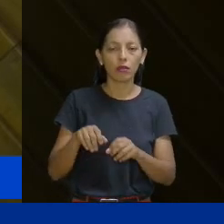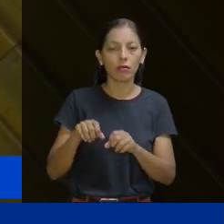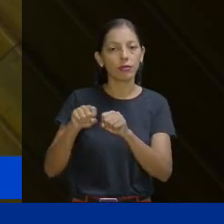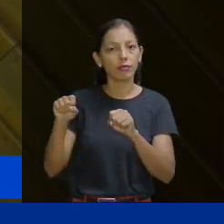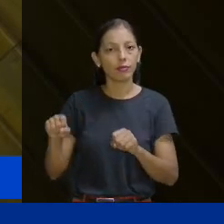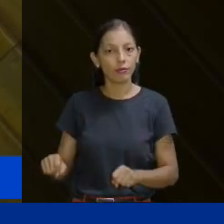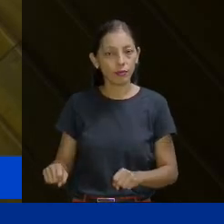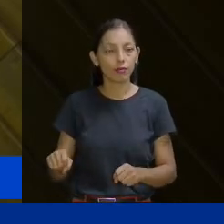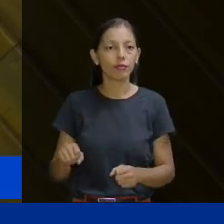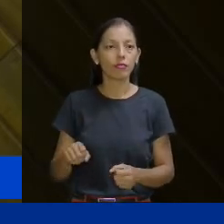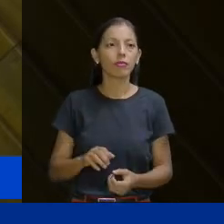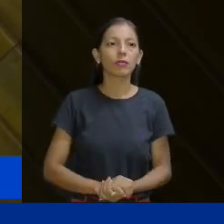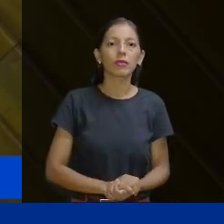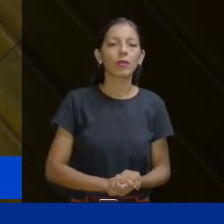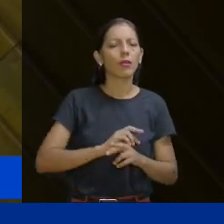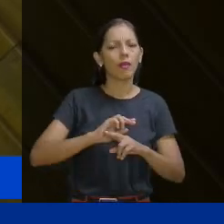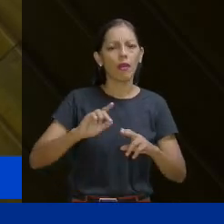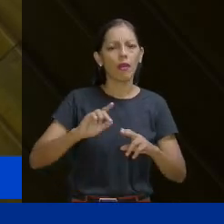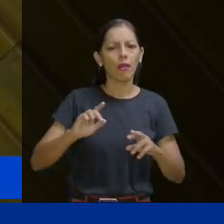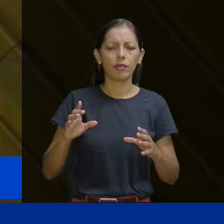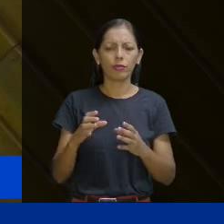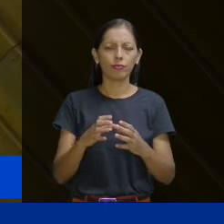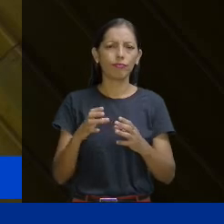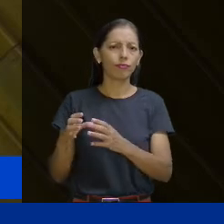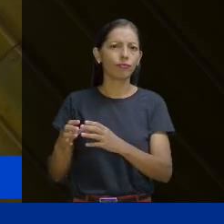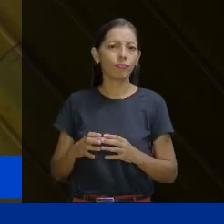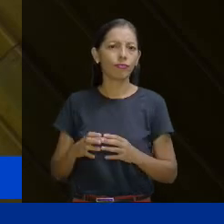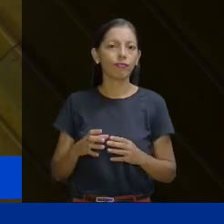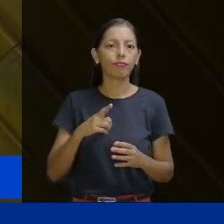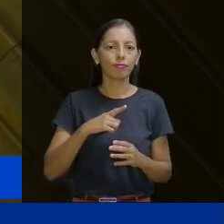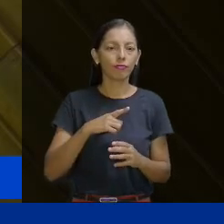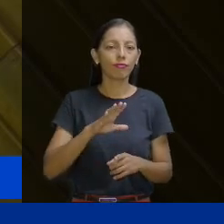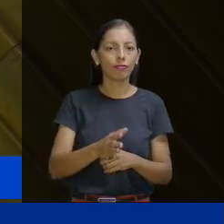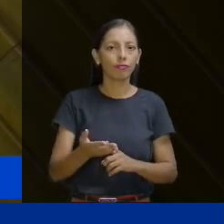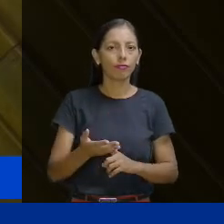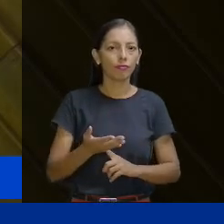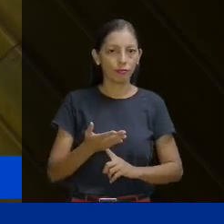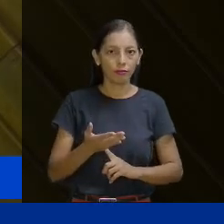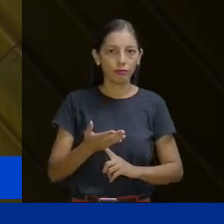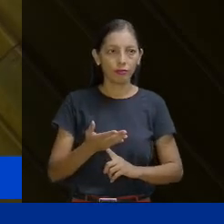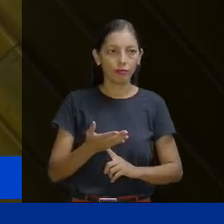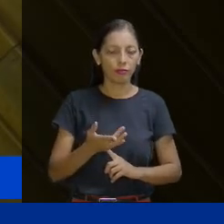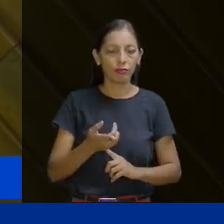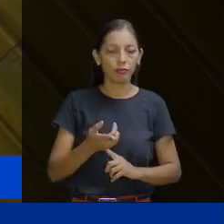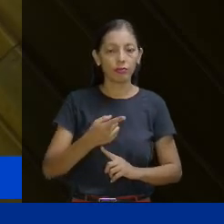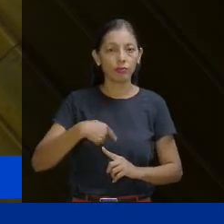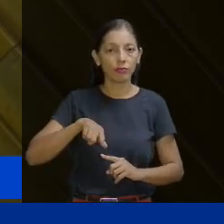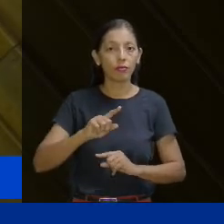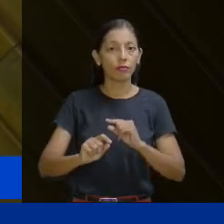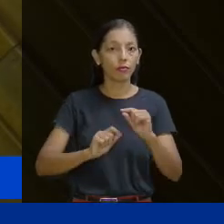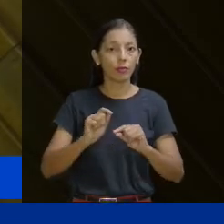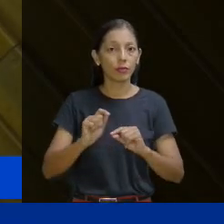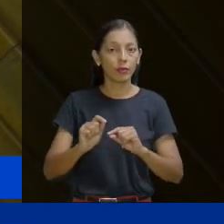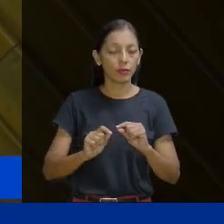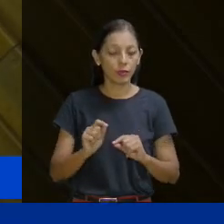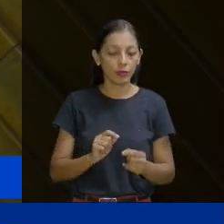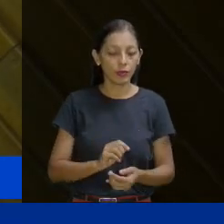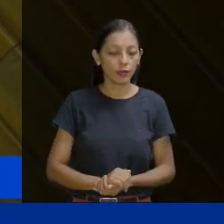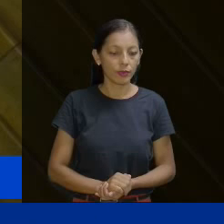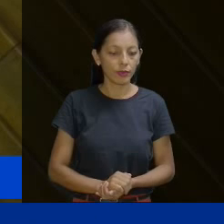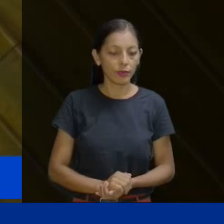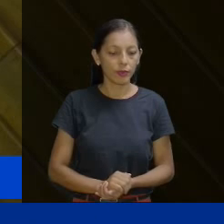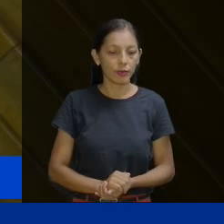os terceirizados. Então, o que a gente faz, na verdade, é